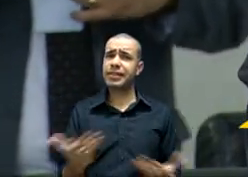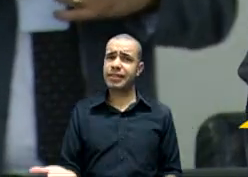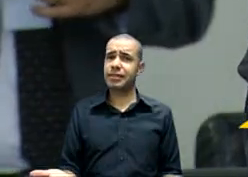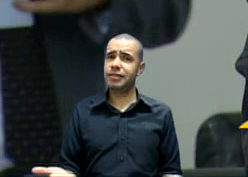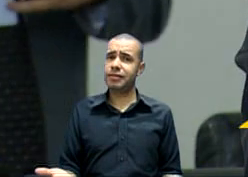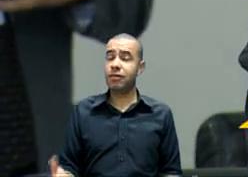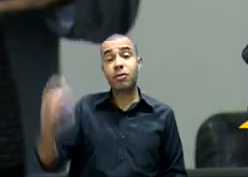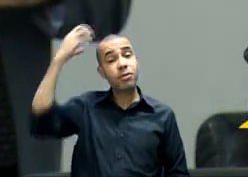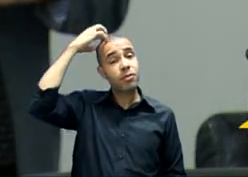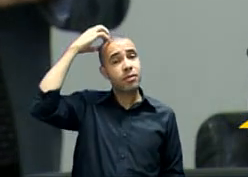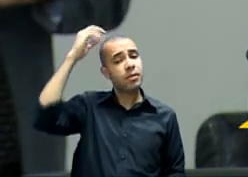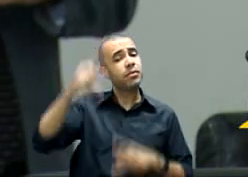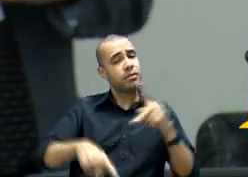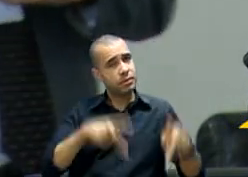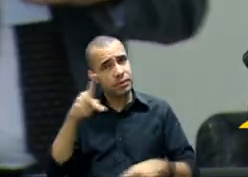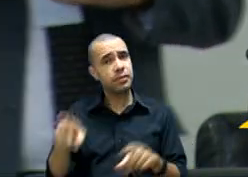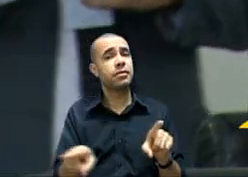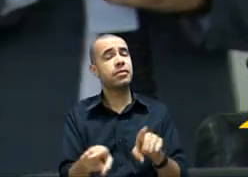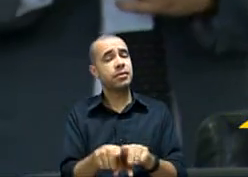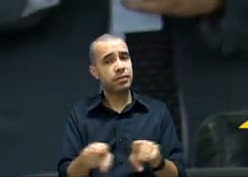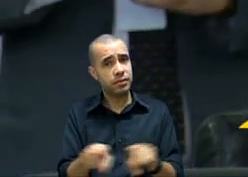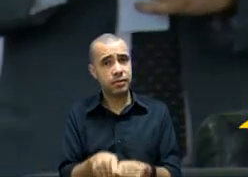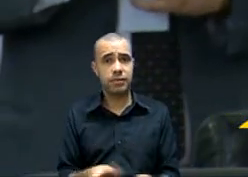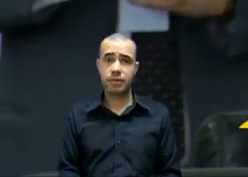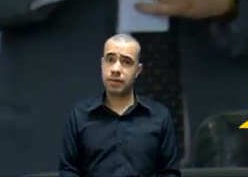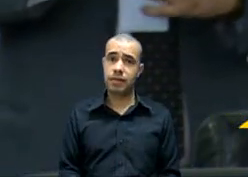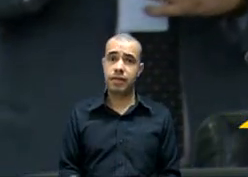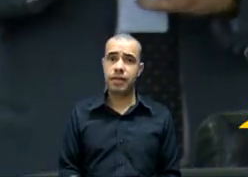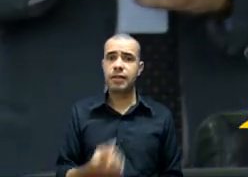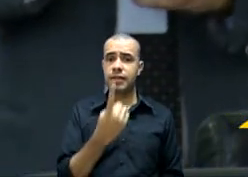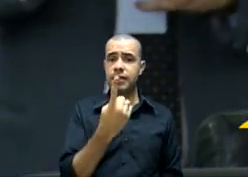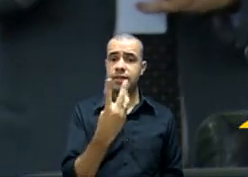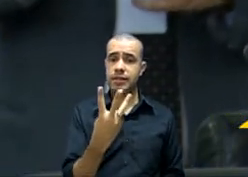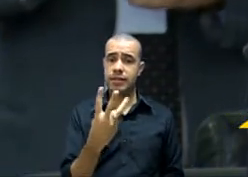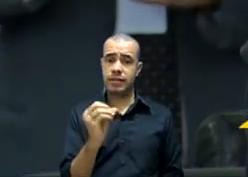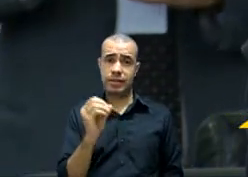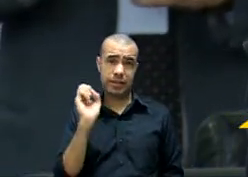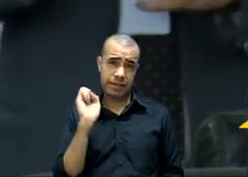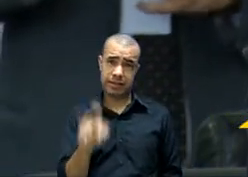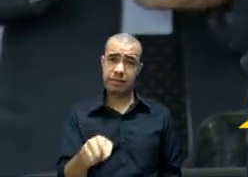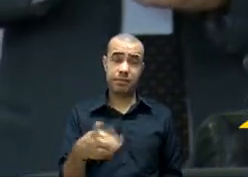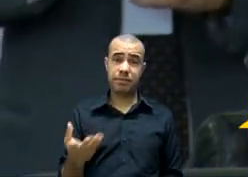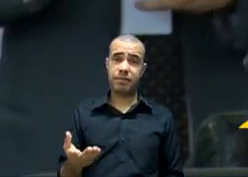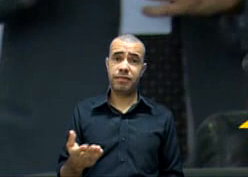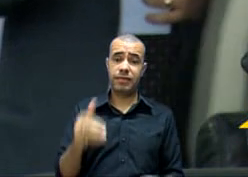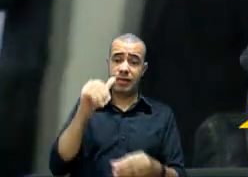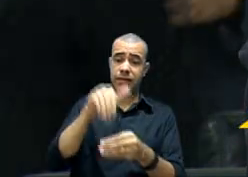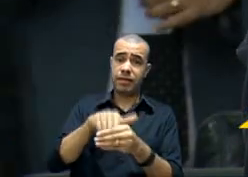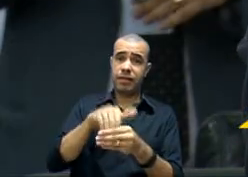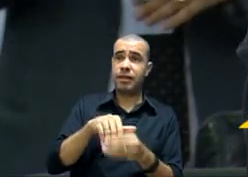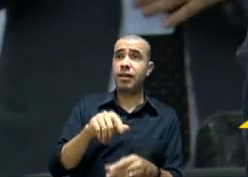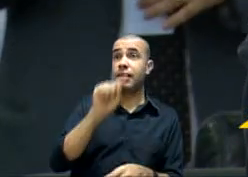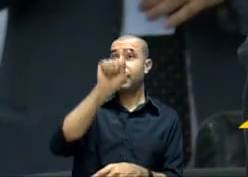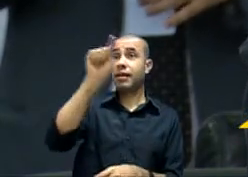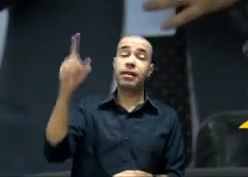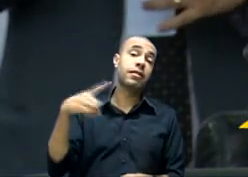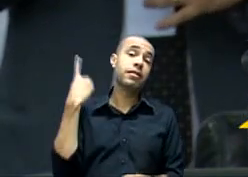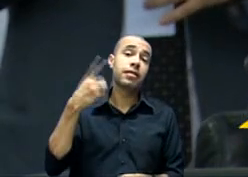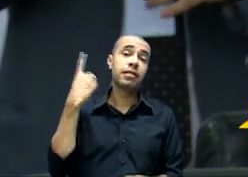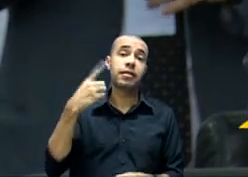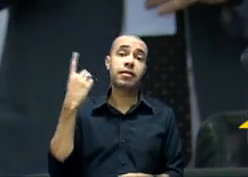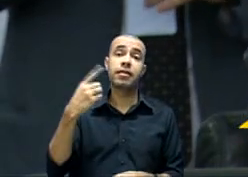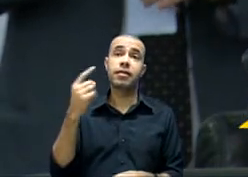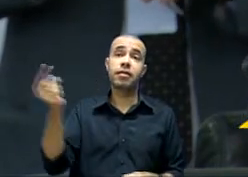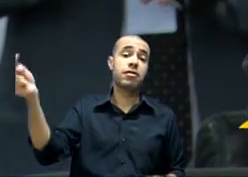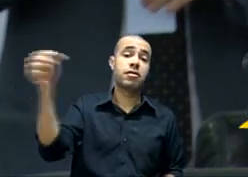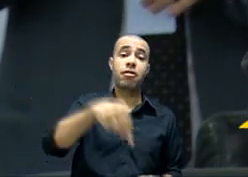culpada por isso. Por que que nós damos aí mais de 130 mil votos a deputados que nunca pisaram em Sorocaba, nem sabem onde fica no